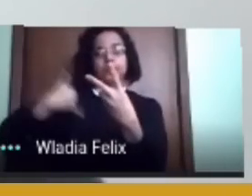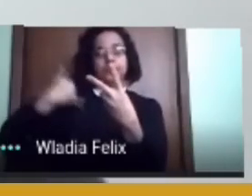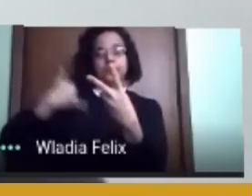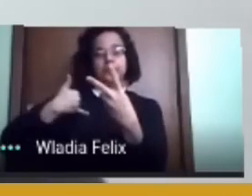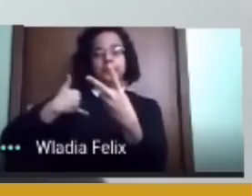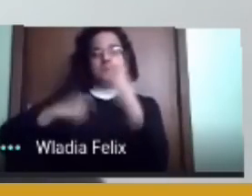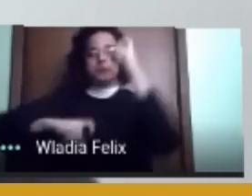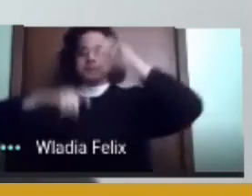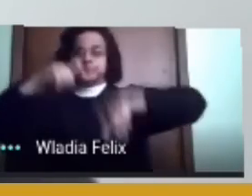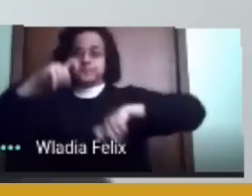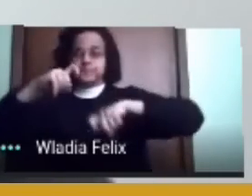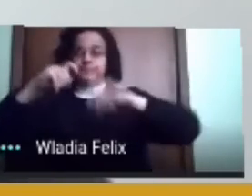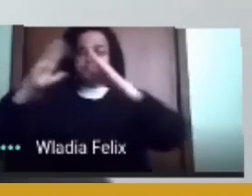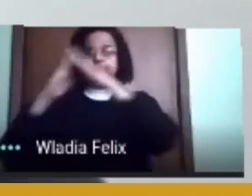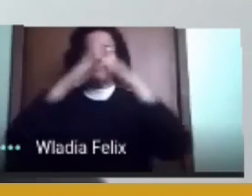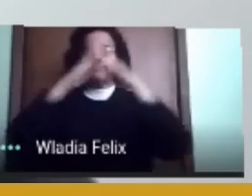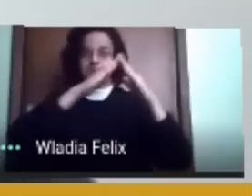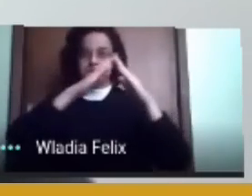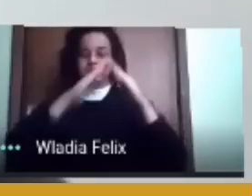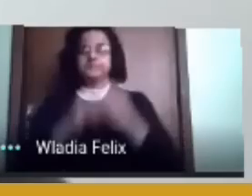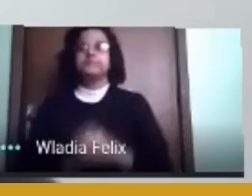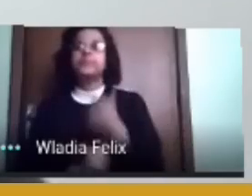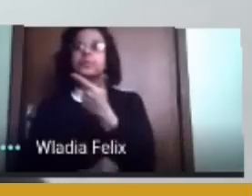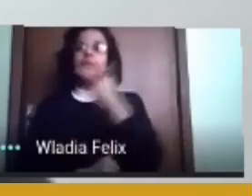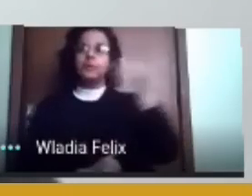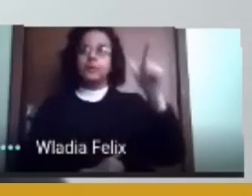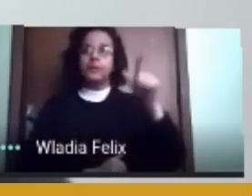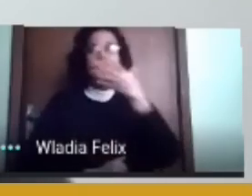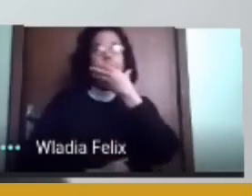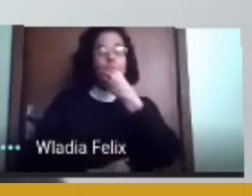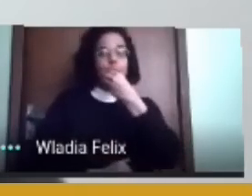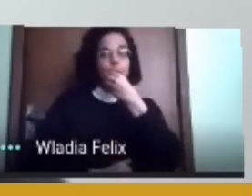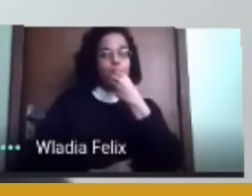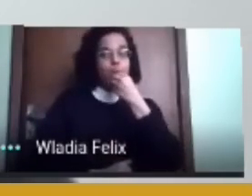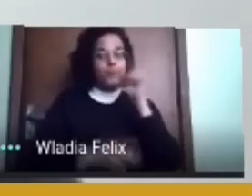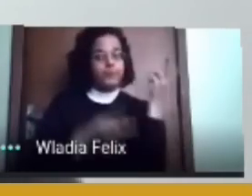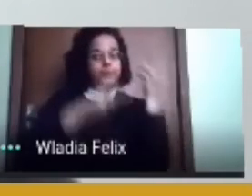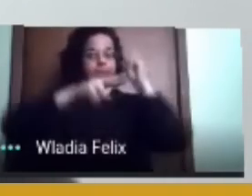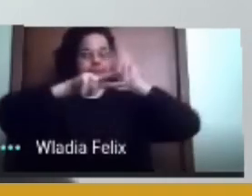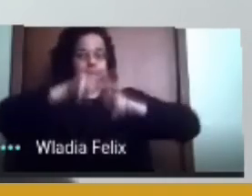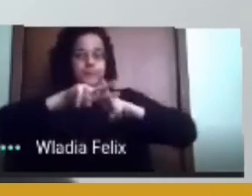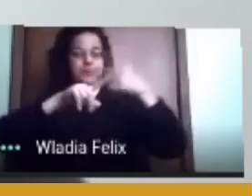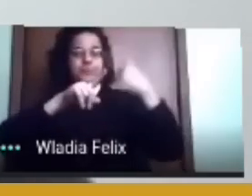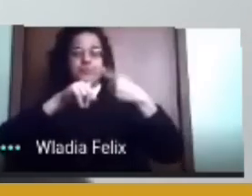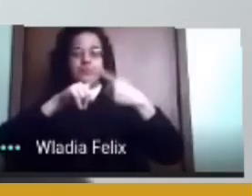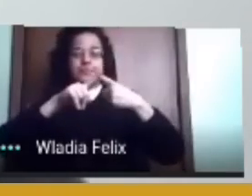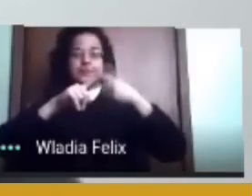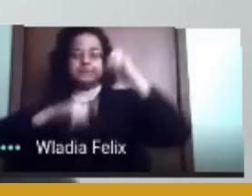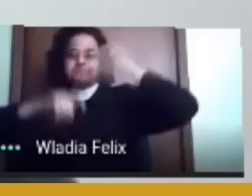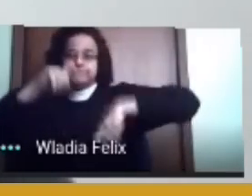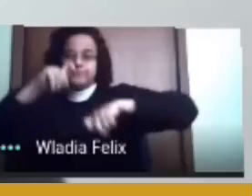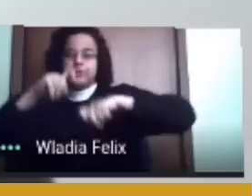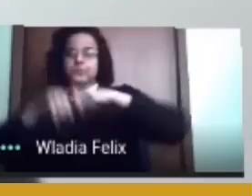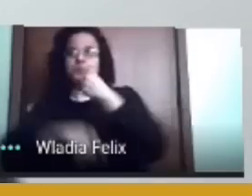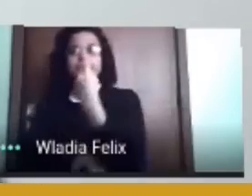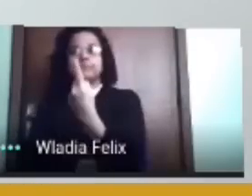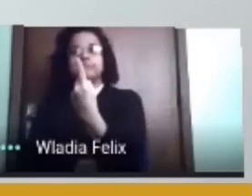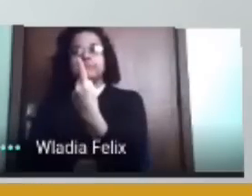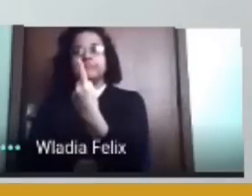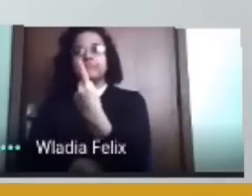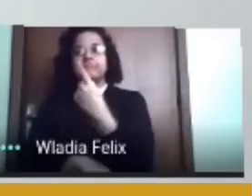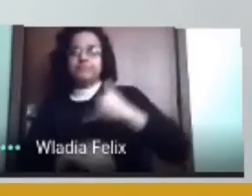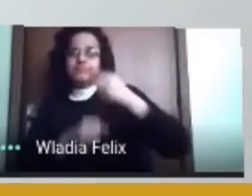preso suspeito de abusar de bebê de 1 ano no Paraná. A terceira: pai estupra e